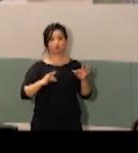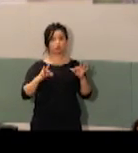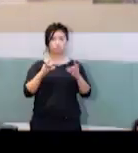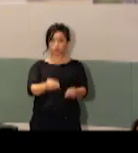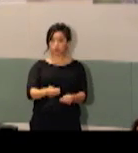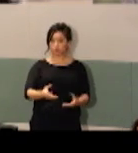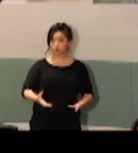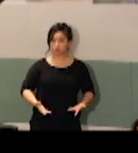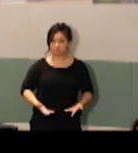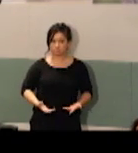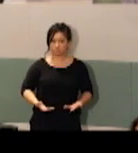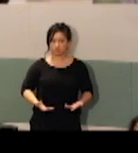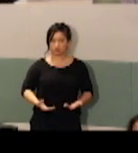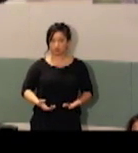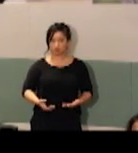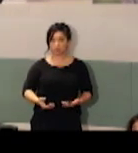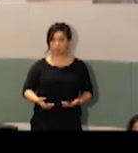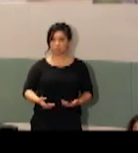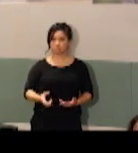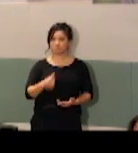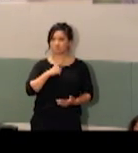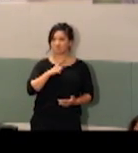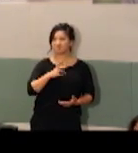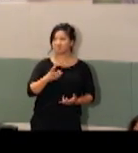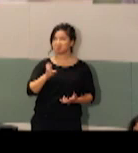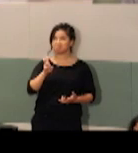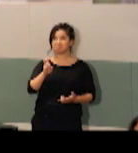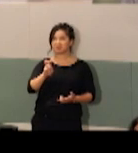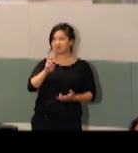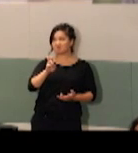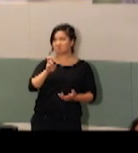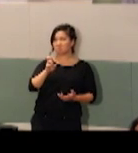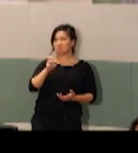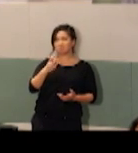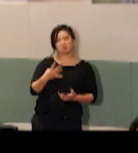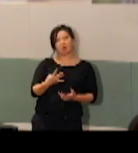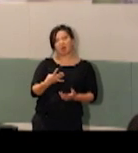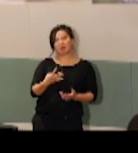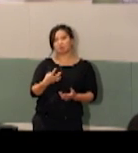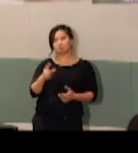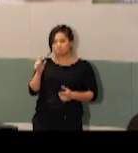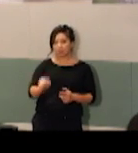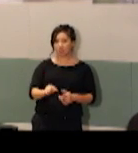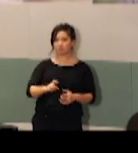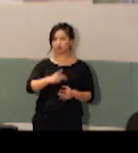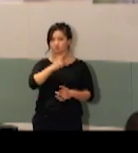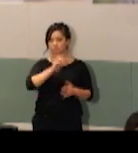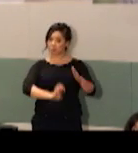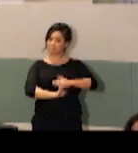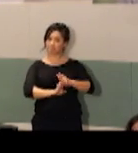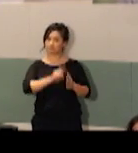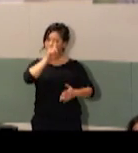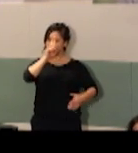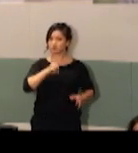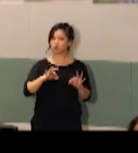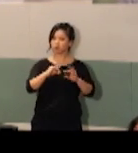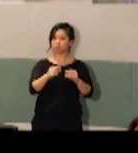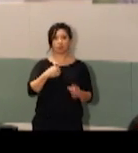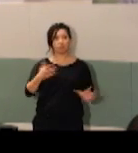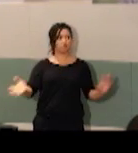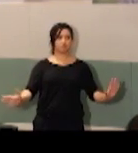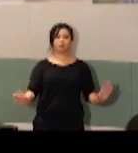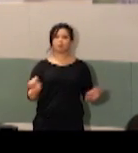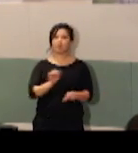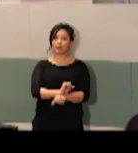destino de 5 empresários ou menos do que isso. Primeira coisa que eu fiz foi justamente retomar a gestão do